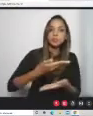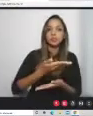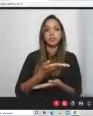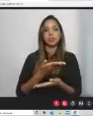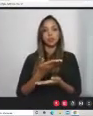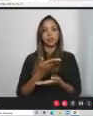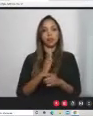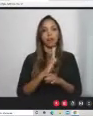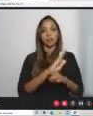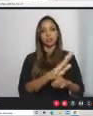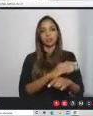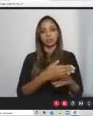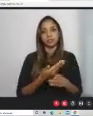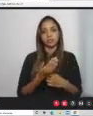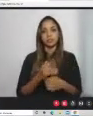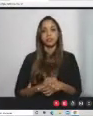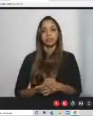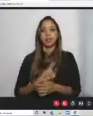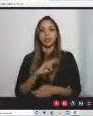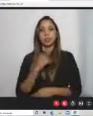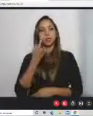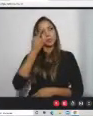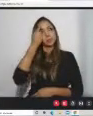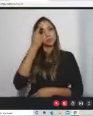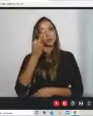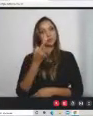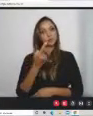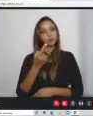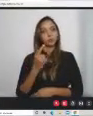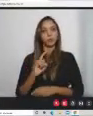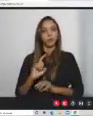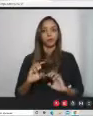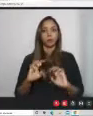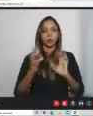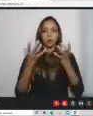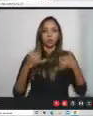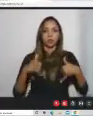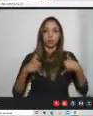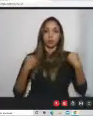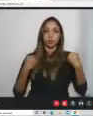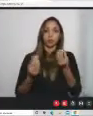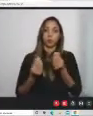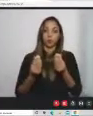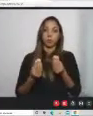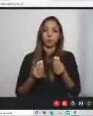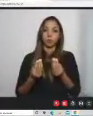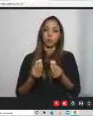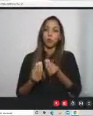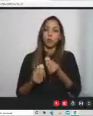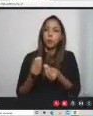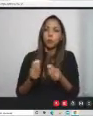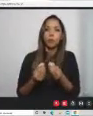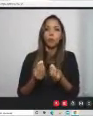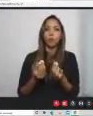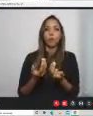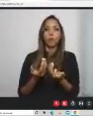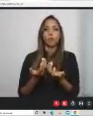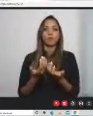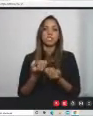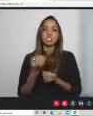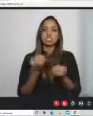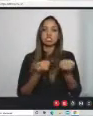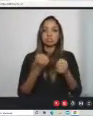e executamos, né, o aniversário de forma drive-thru, né? E o presente que